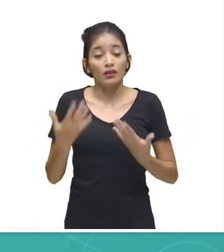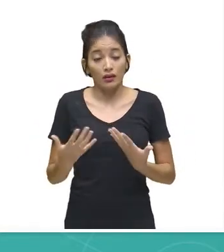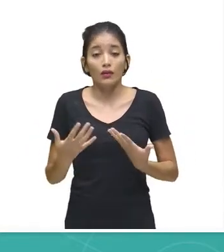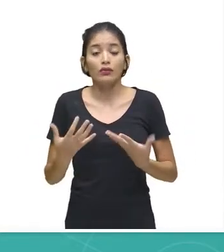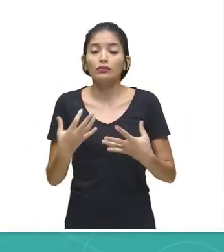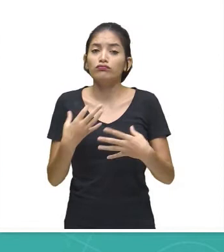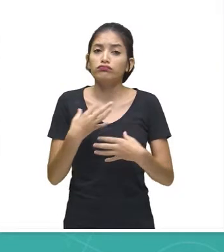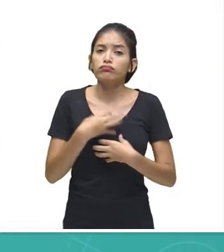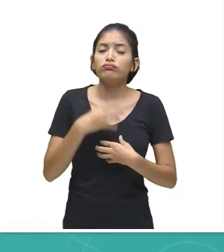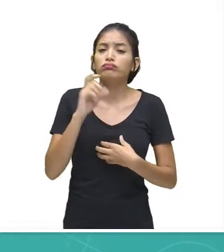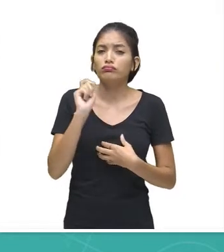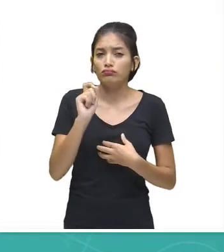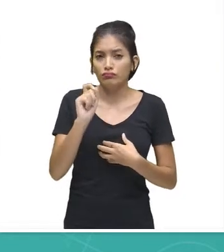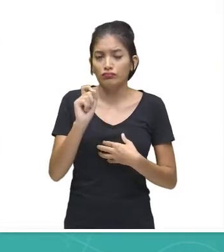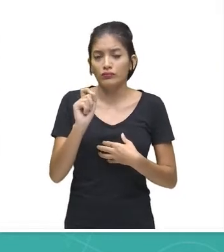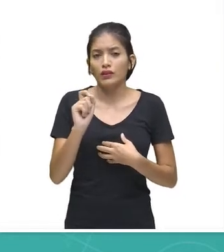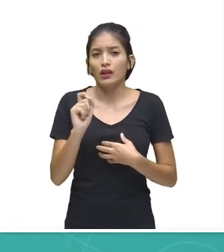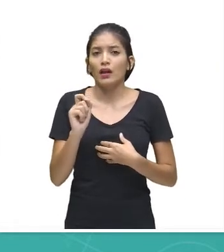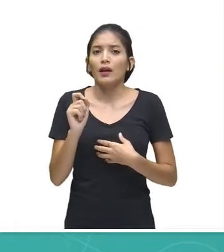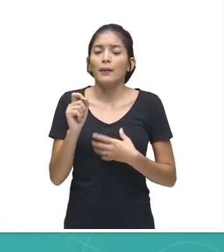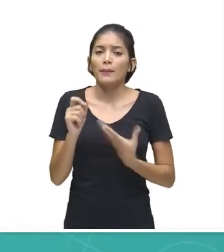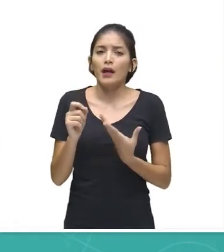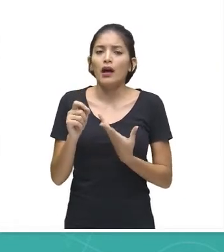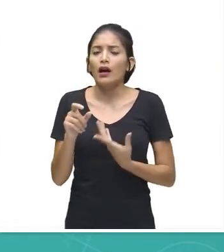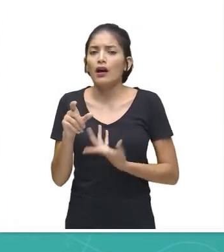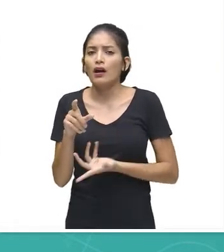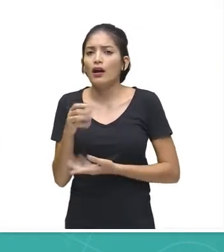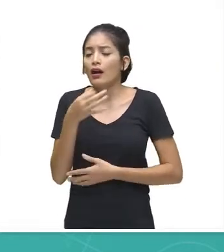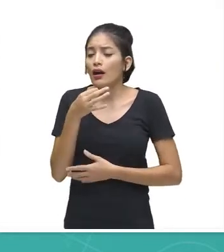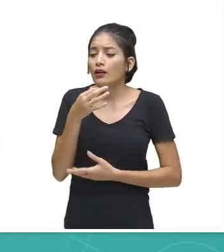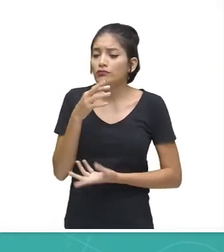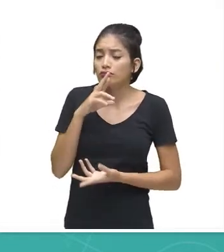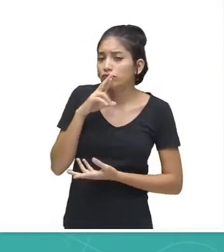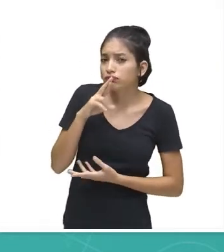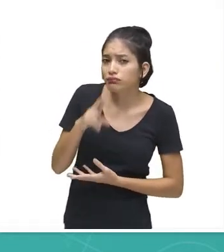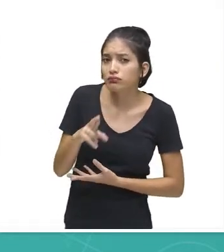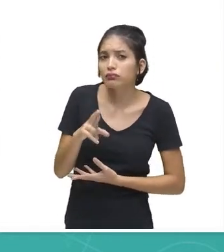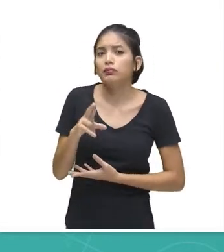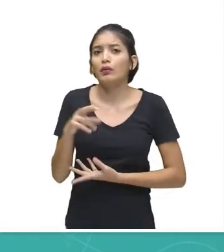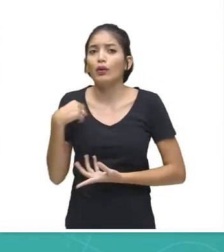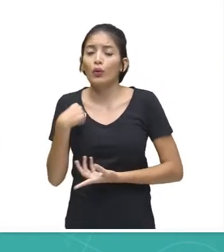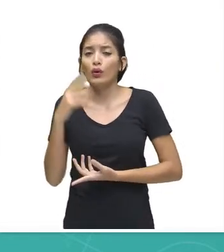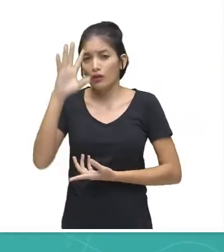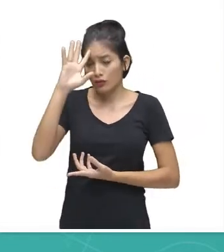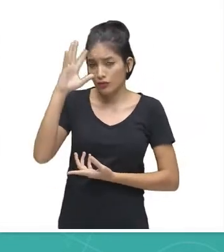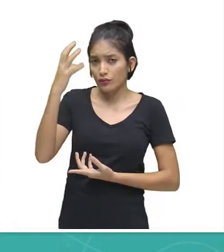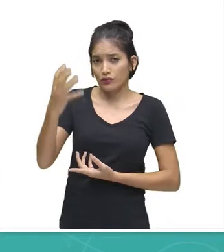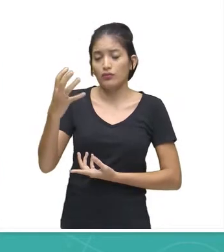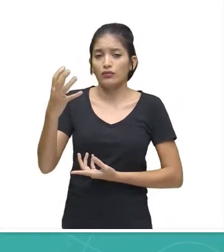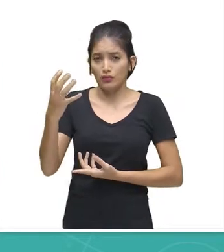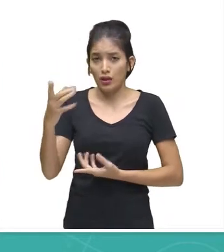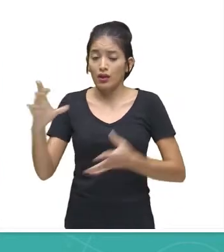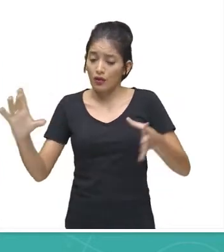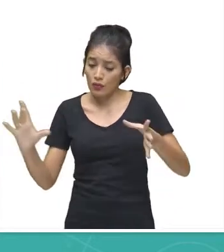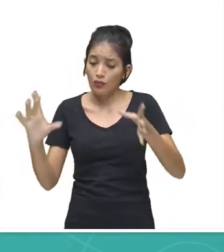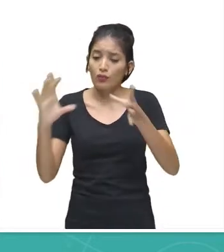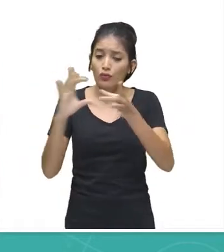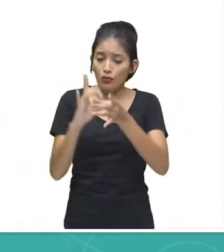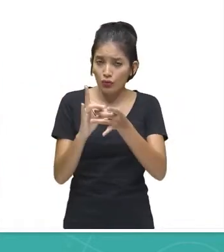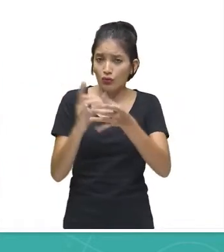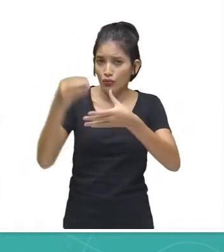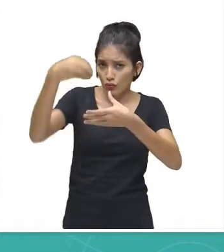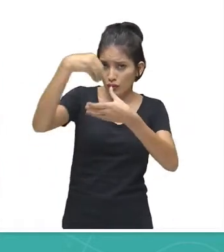motivos para justificar as nossas decisões, eles estão imbricados, pessoal, dentro